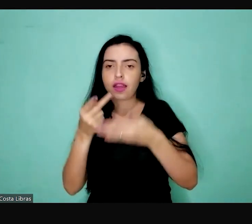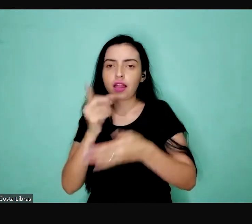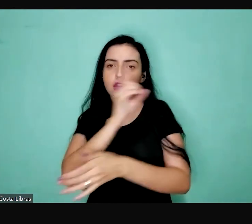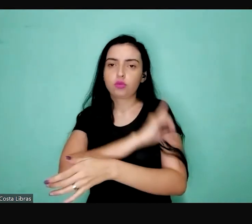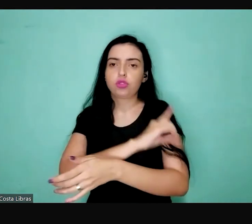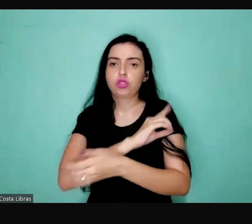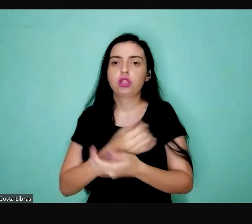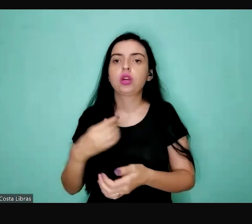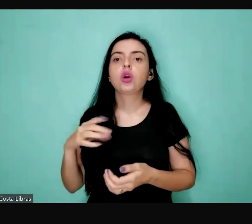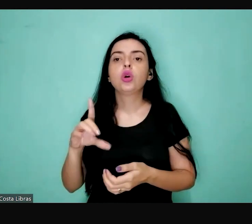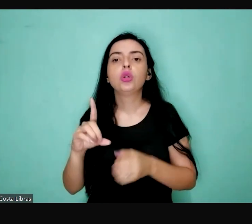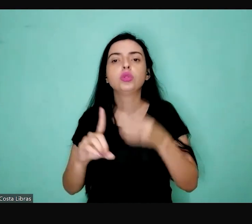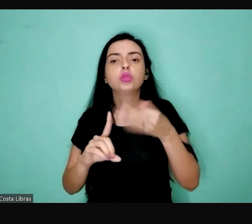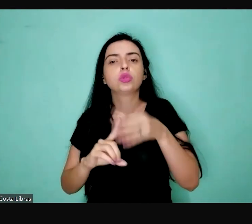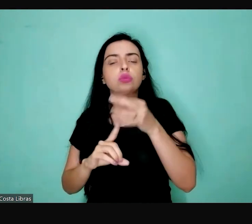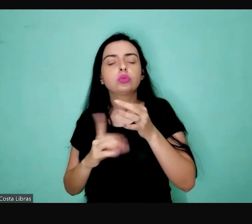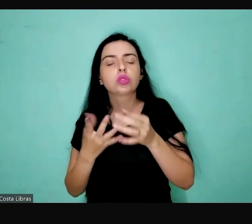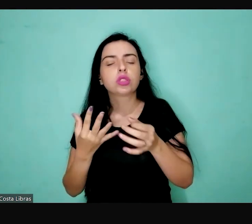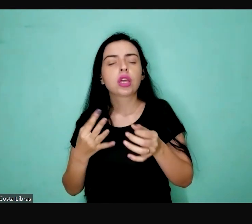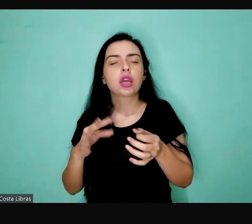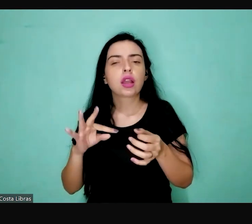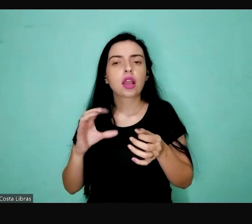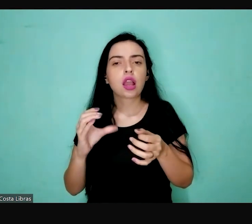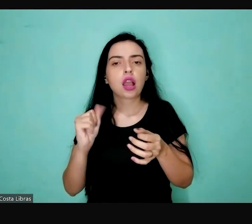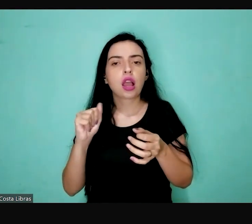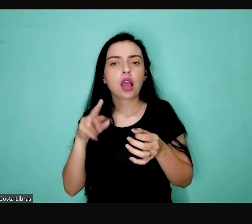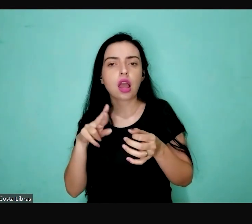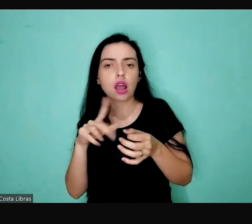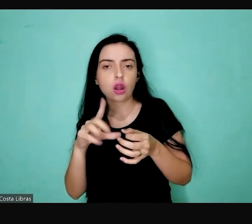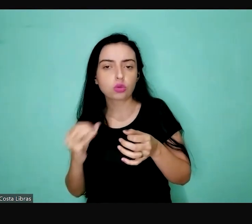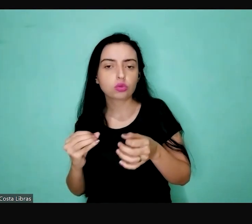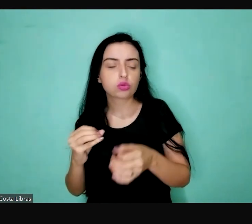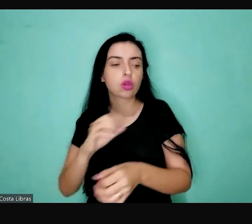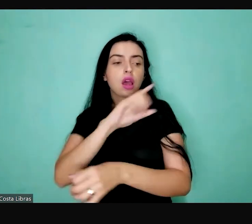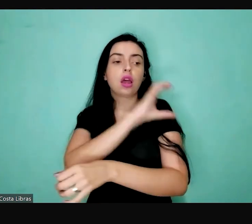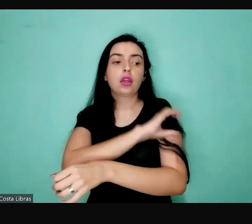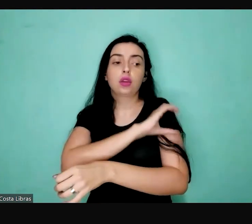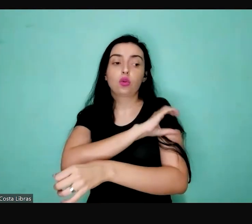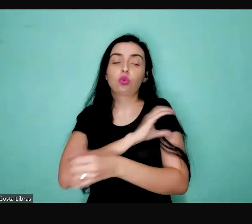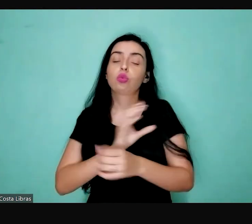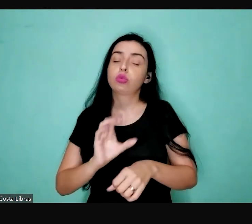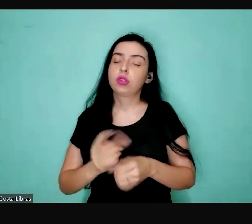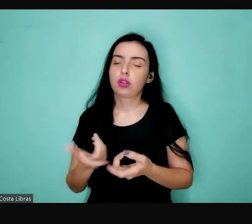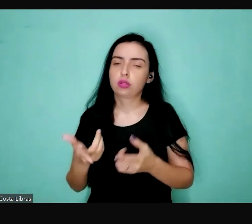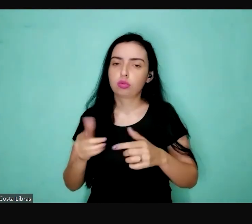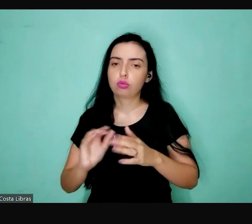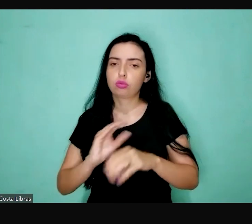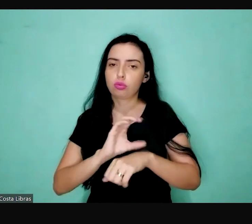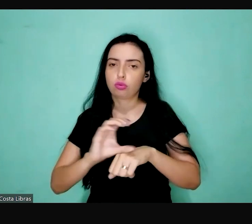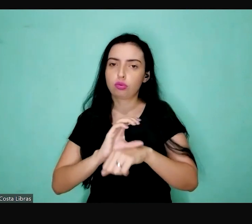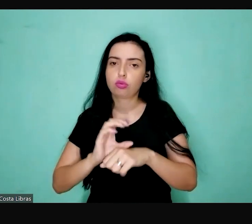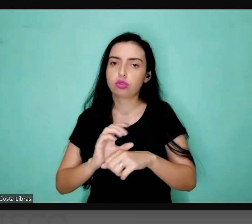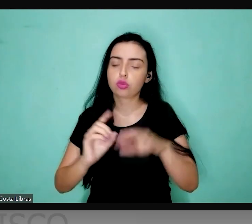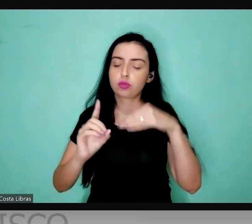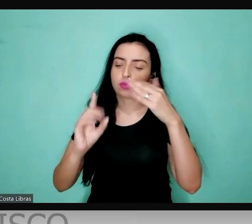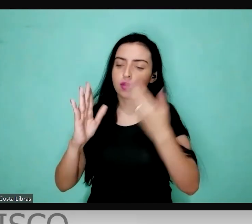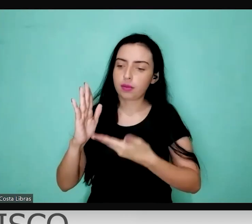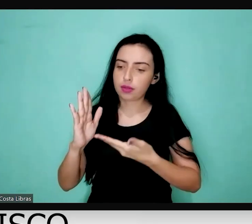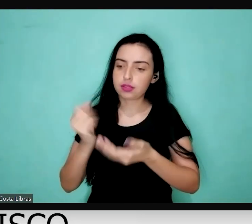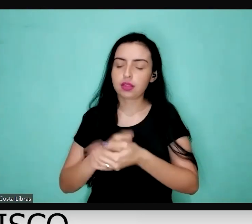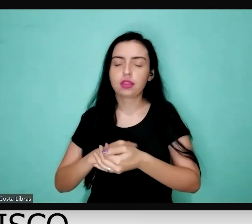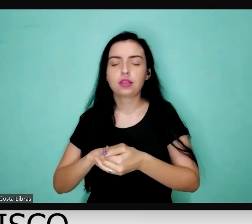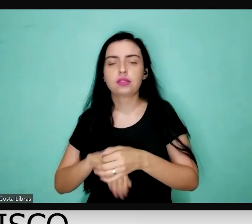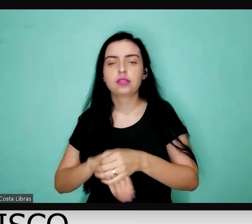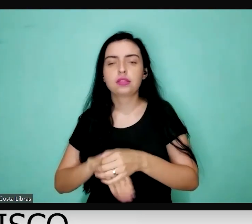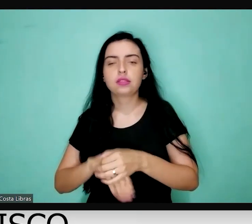Dr. Carlos Francisco, que é coordenador desse curso, para a apresentação do nosso palestrante. Muito obrigado, doutor